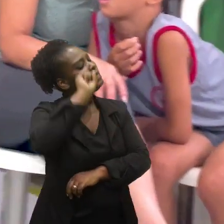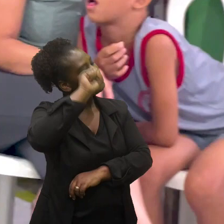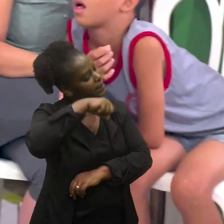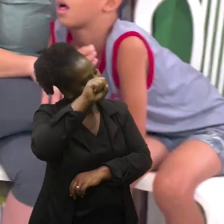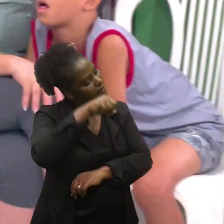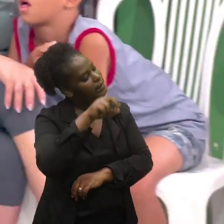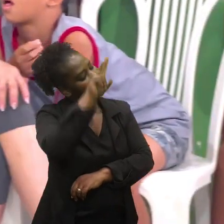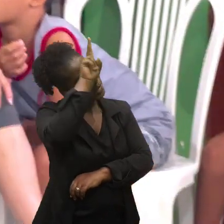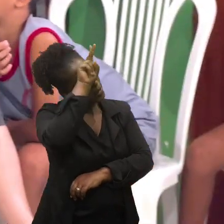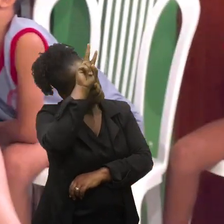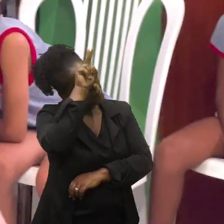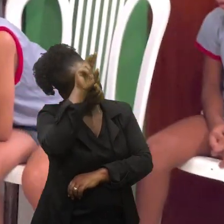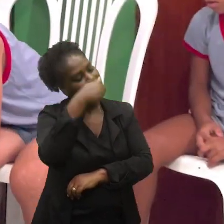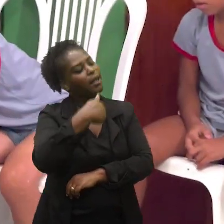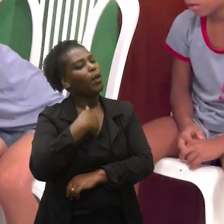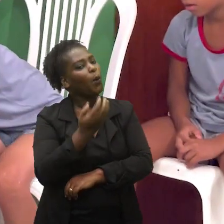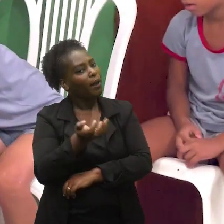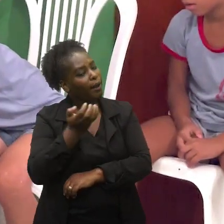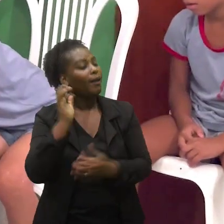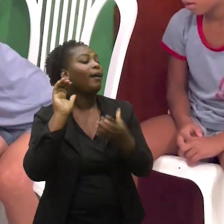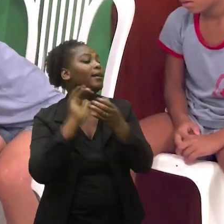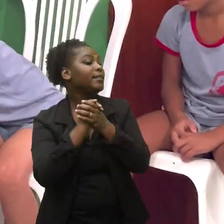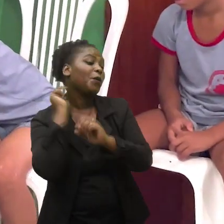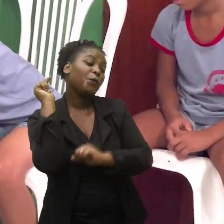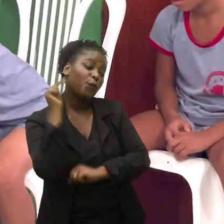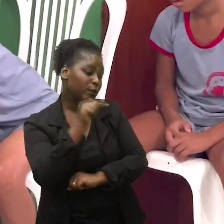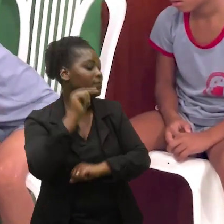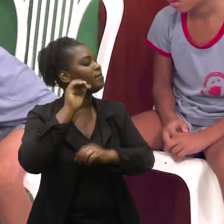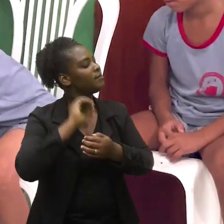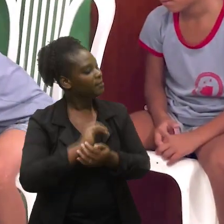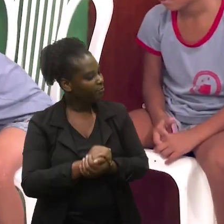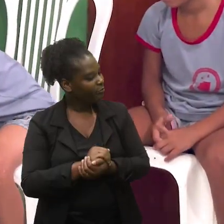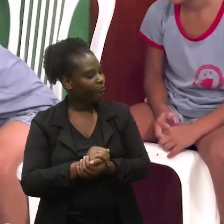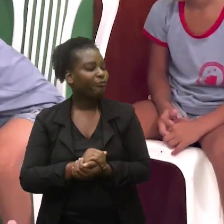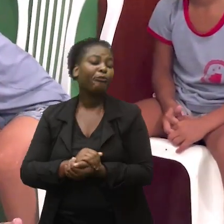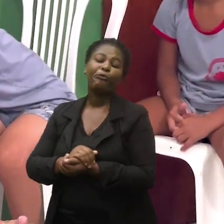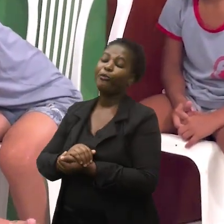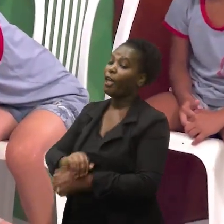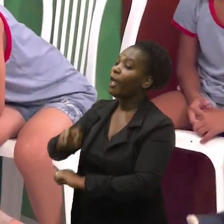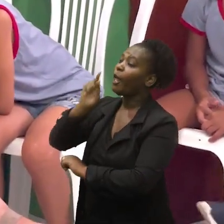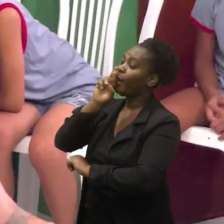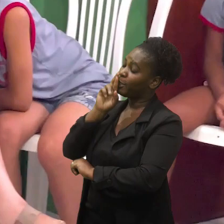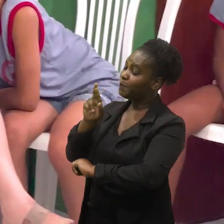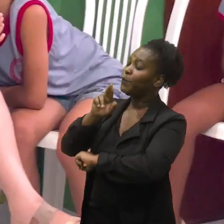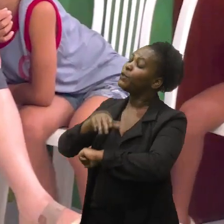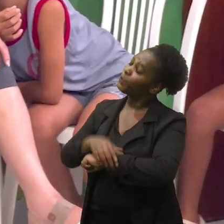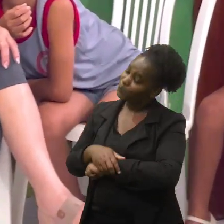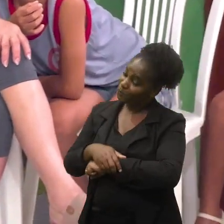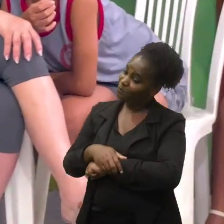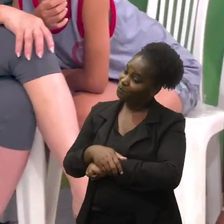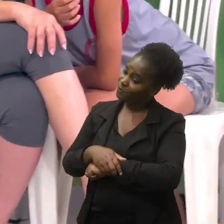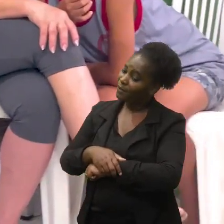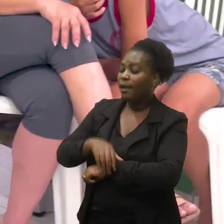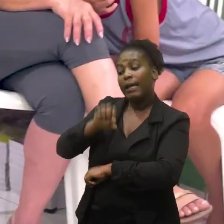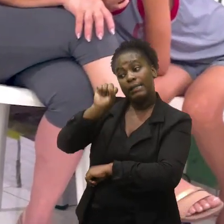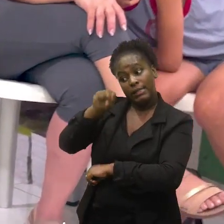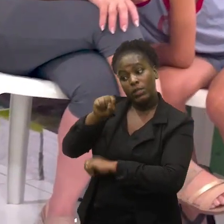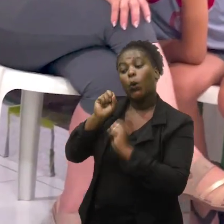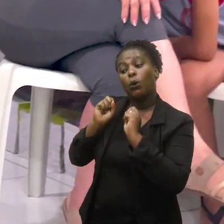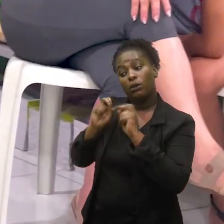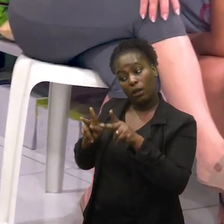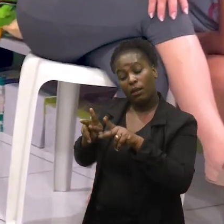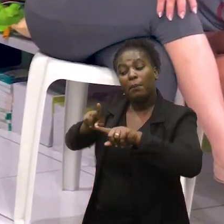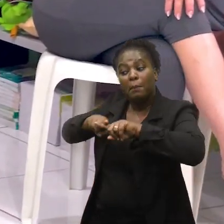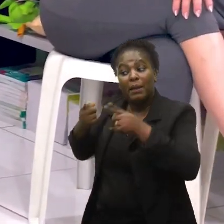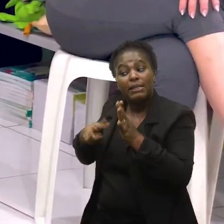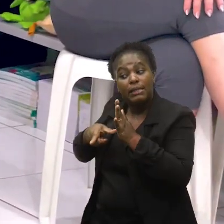você. Aí a Baratinha disse: sim, mas eu preciso que